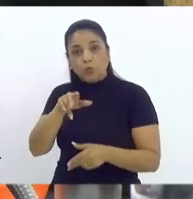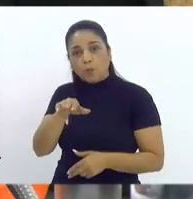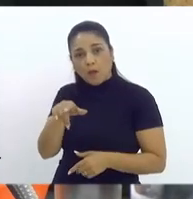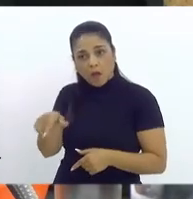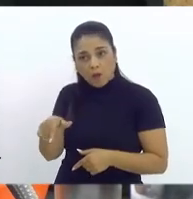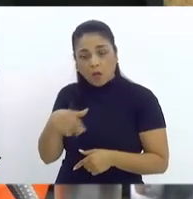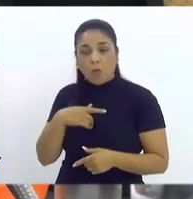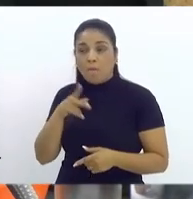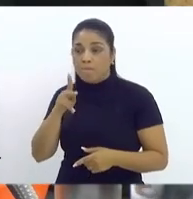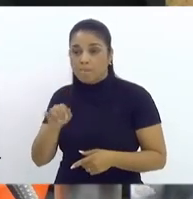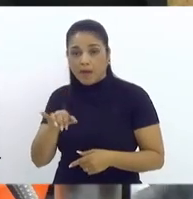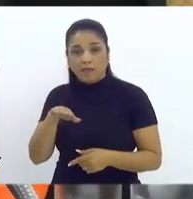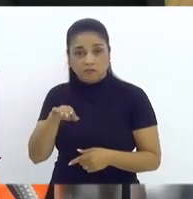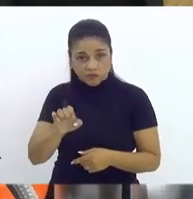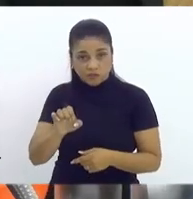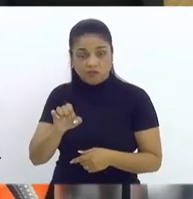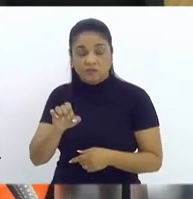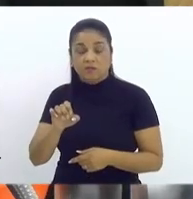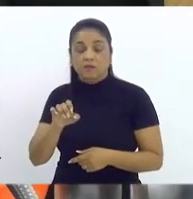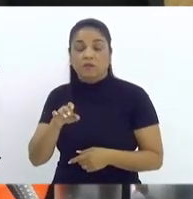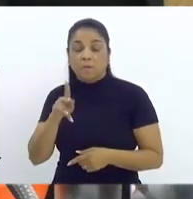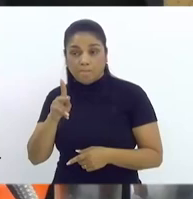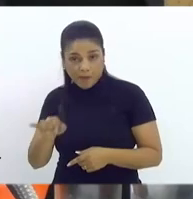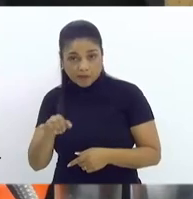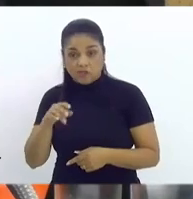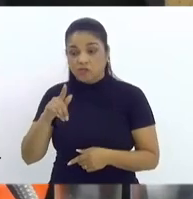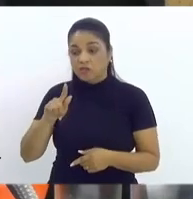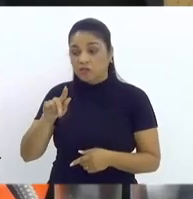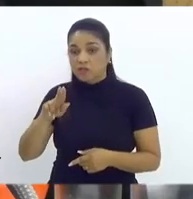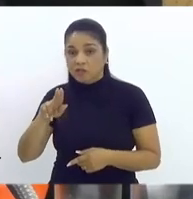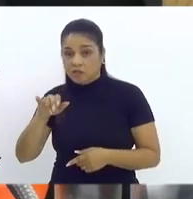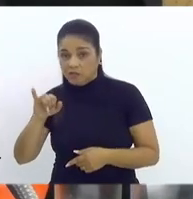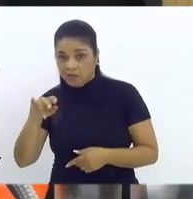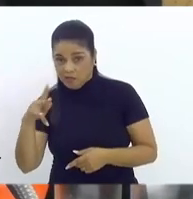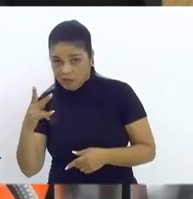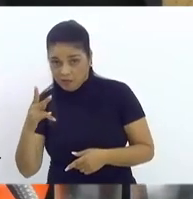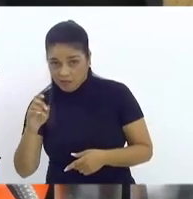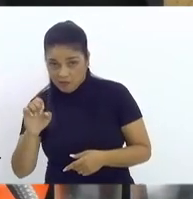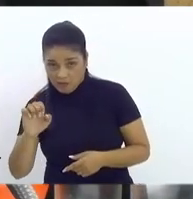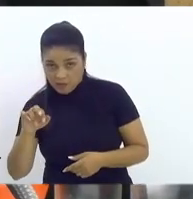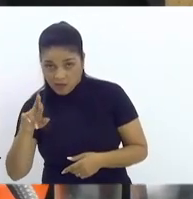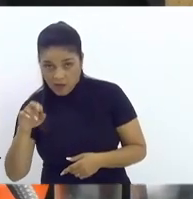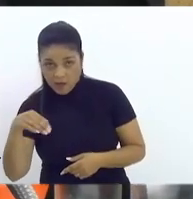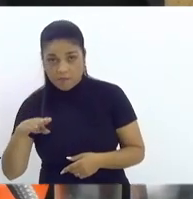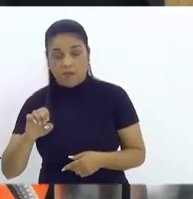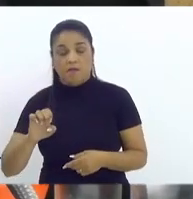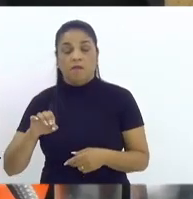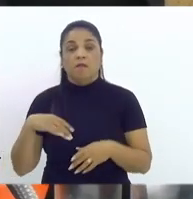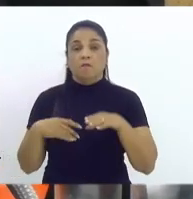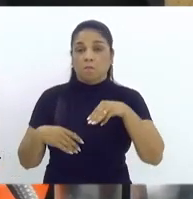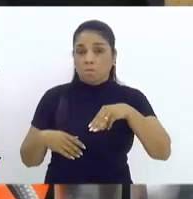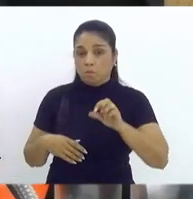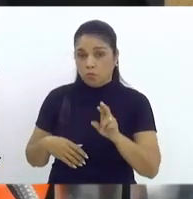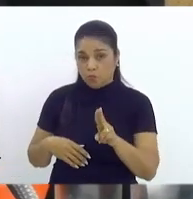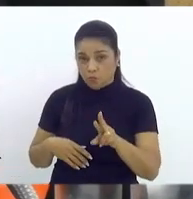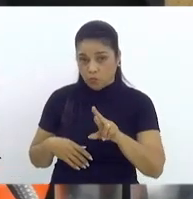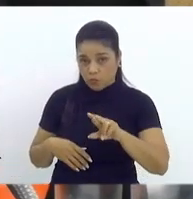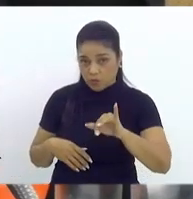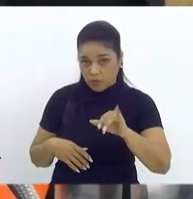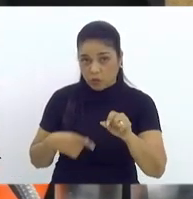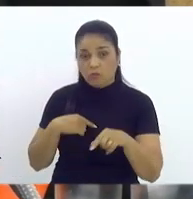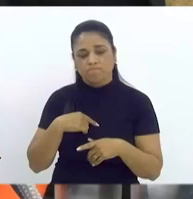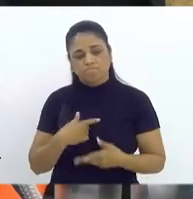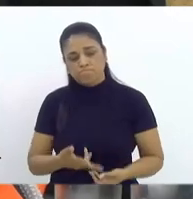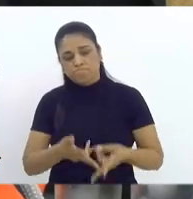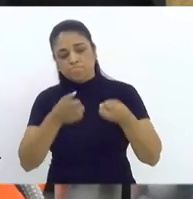de Murilo e de Guilherme, descobriu que uma agência parruda como a Getransp pode ser um